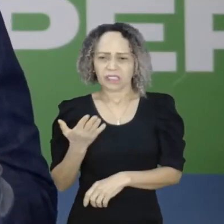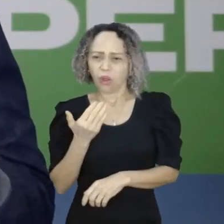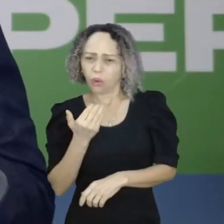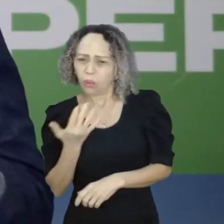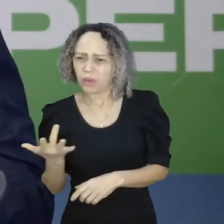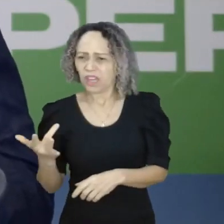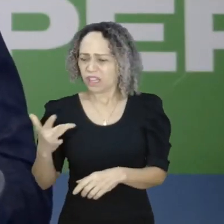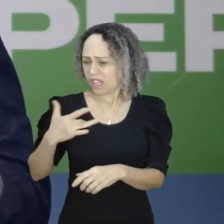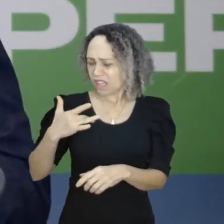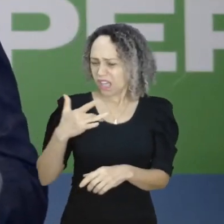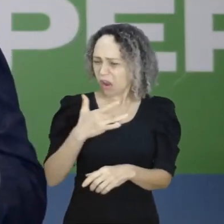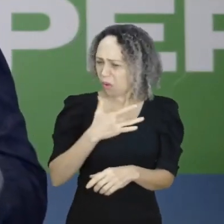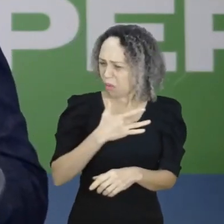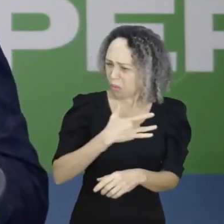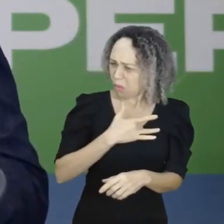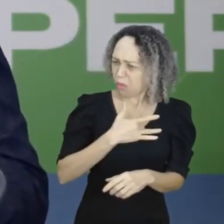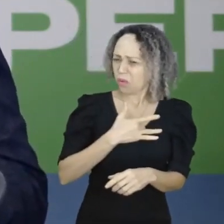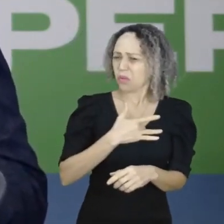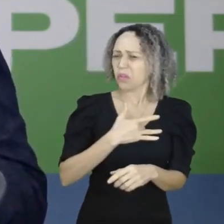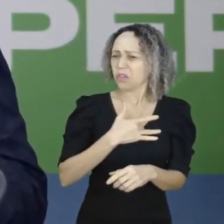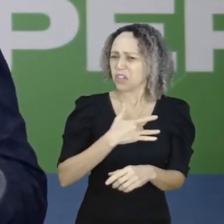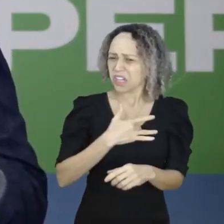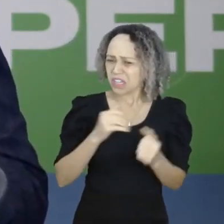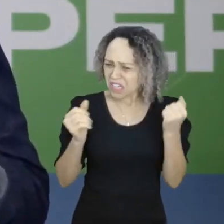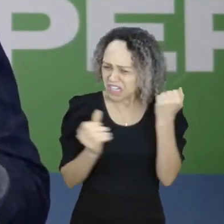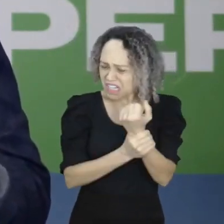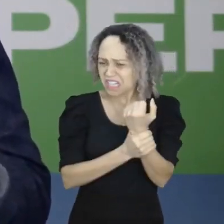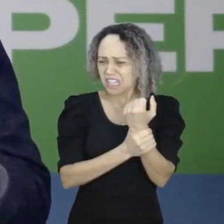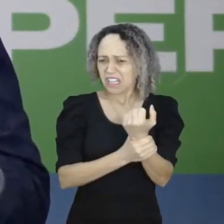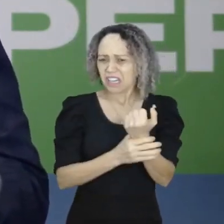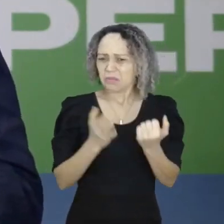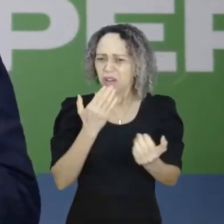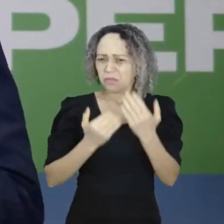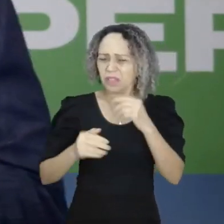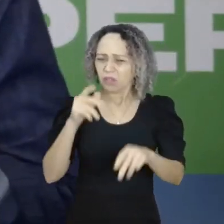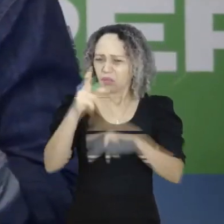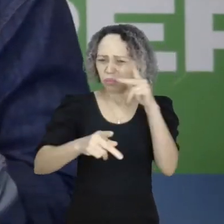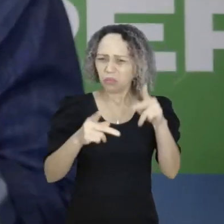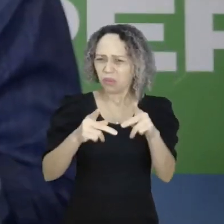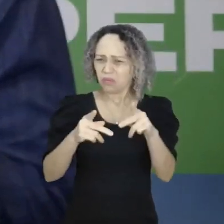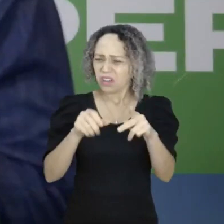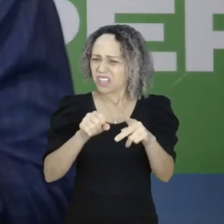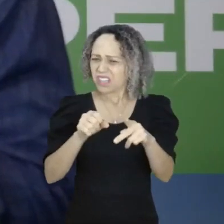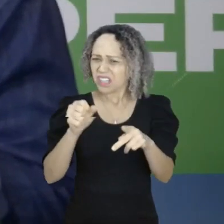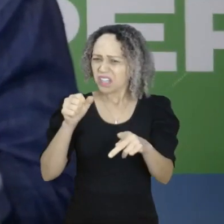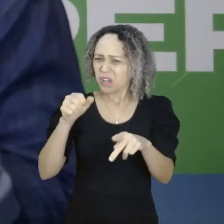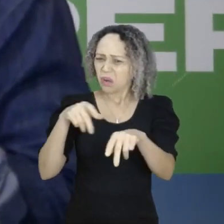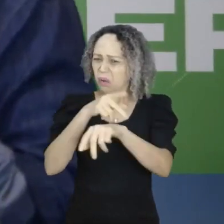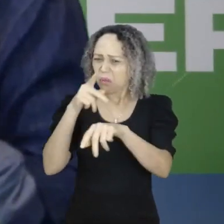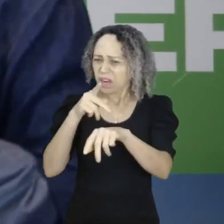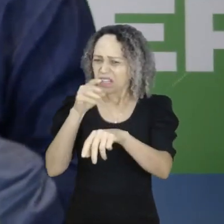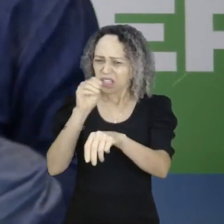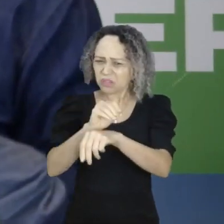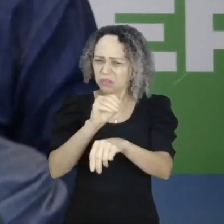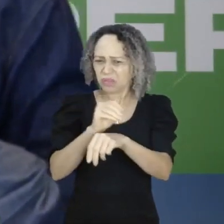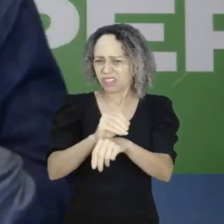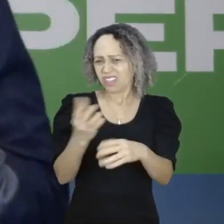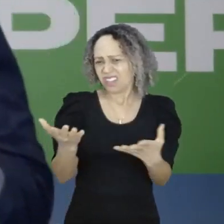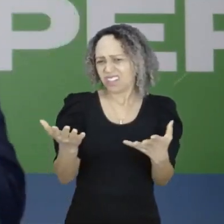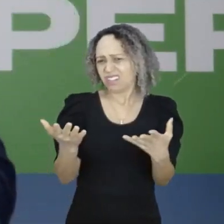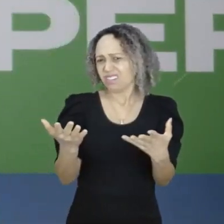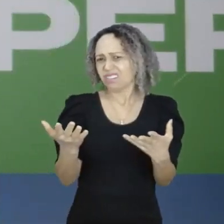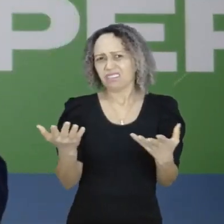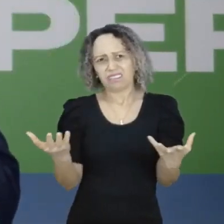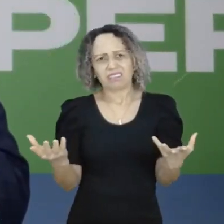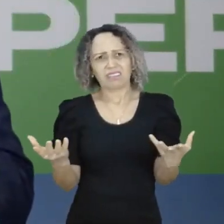ao seu povo não é um país soberano. Não é um país que pode ser respeitado. É o mínimo, o mínimo,